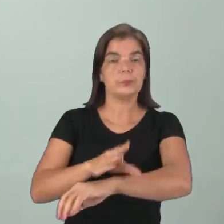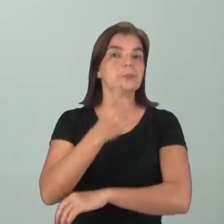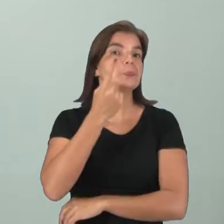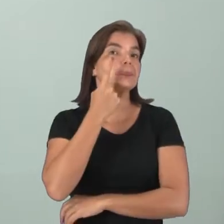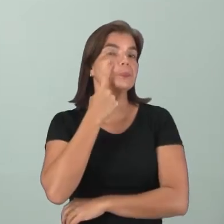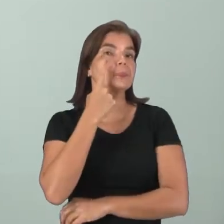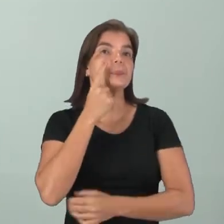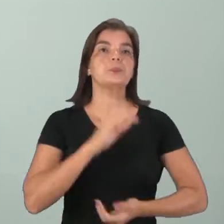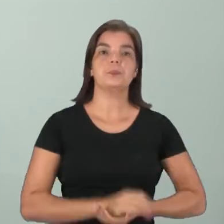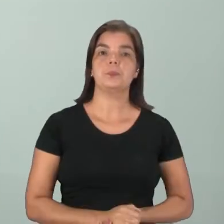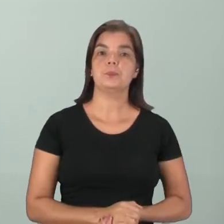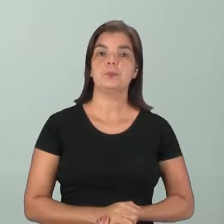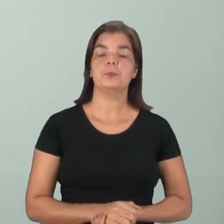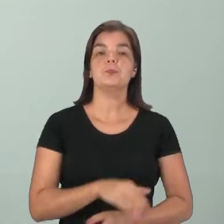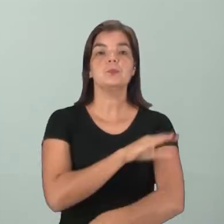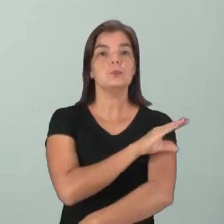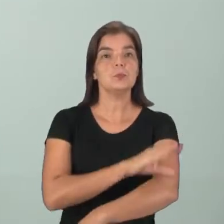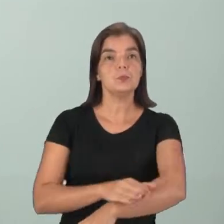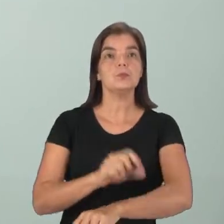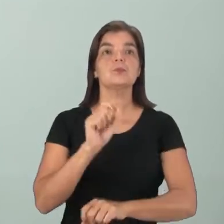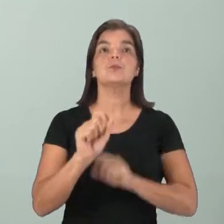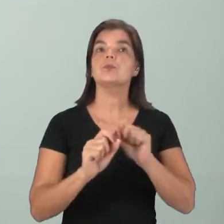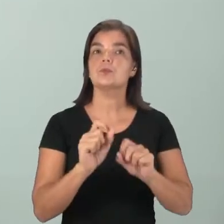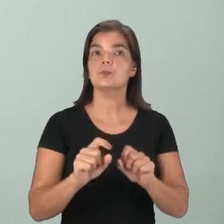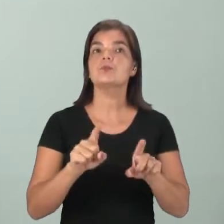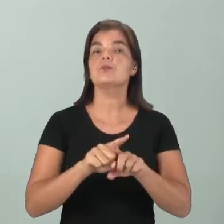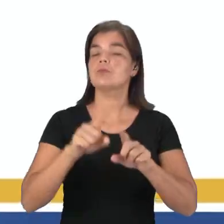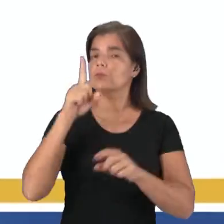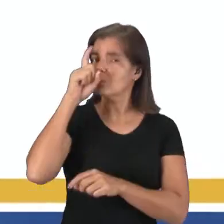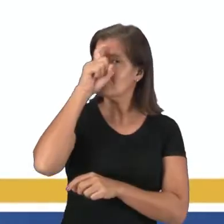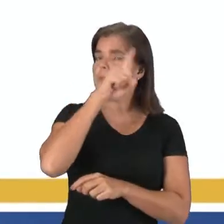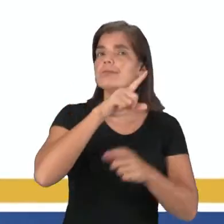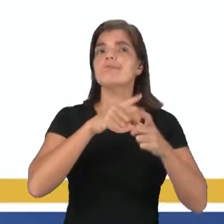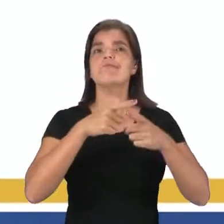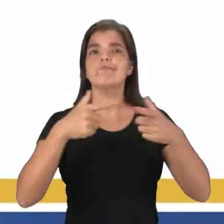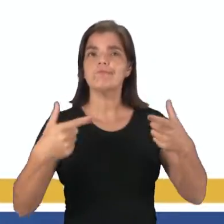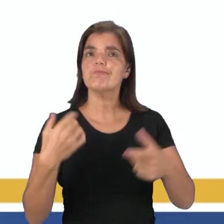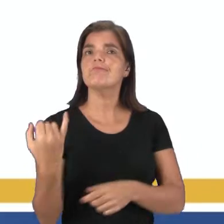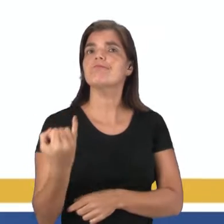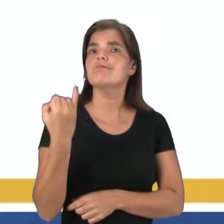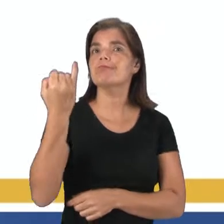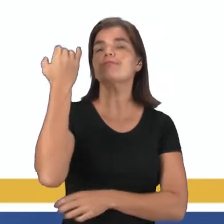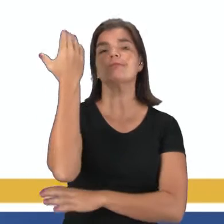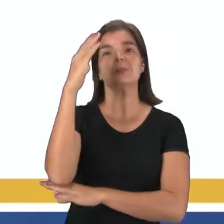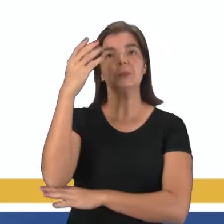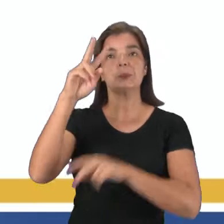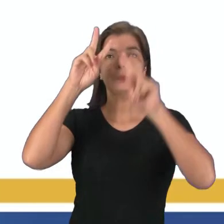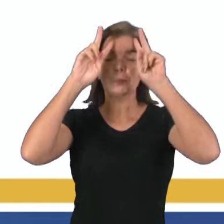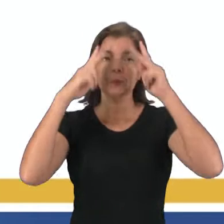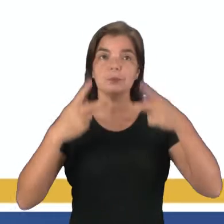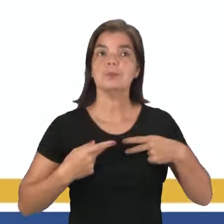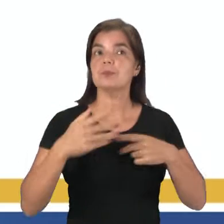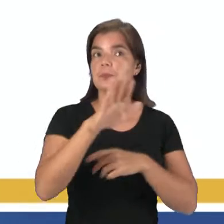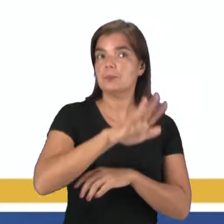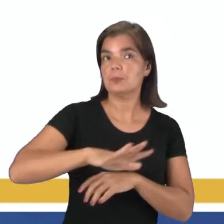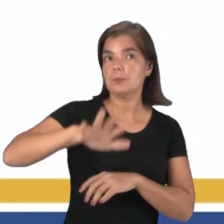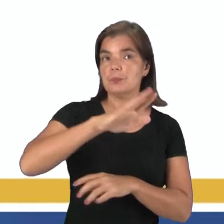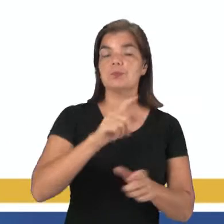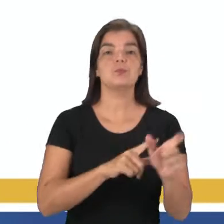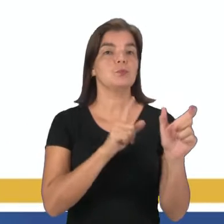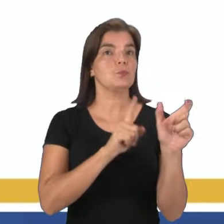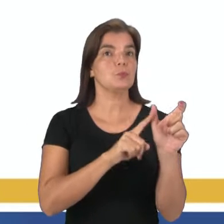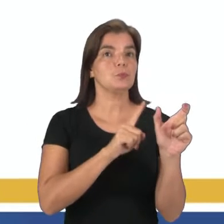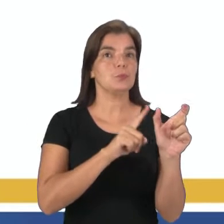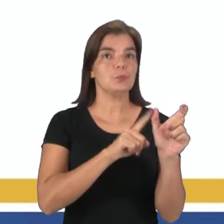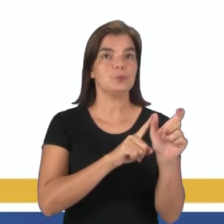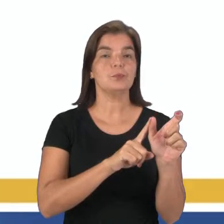conceito de cultura. Observem aí, cultura. Cultura é um termo complexo e de grande importância para as ciências